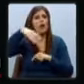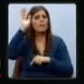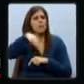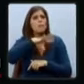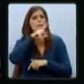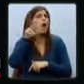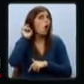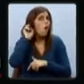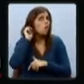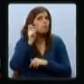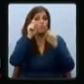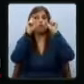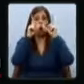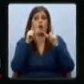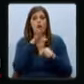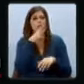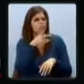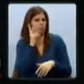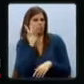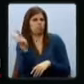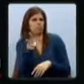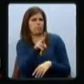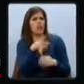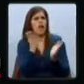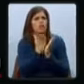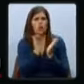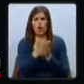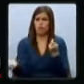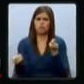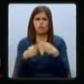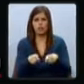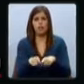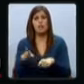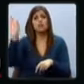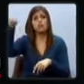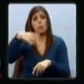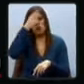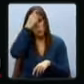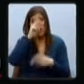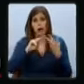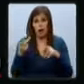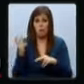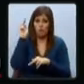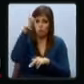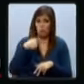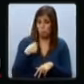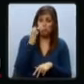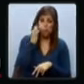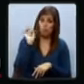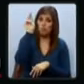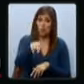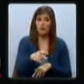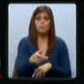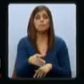naquela situação, verificando que a escola estava fechada, entendeu e bem chamar os bombeiros e a própria Câmara Municipal, eu próprio lá estive no local, e a criança